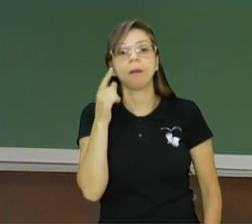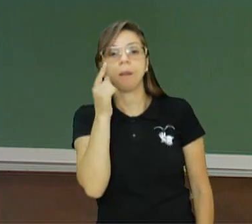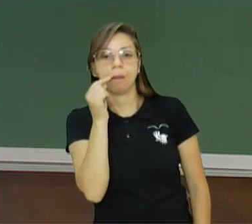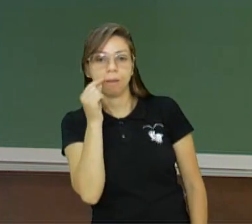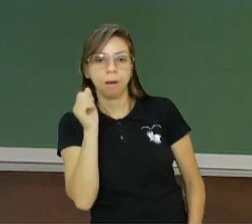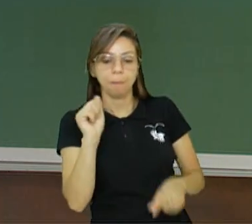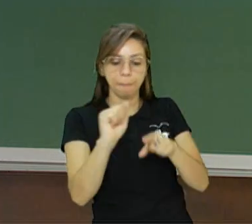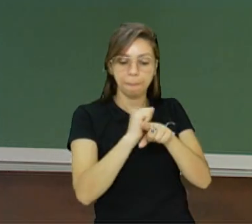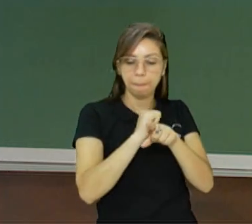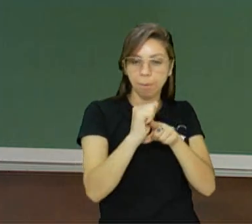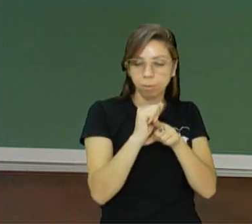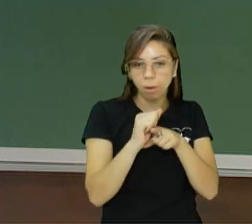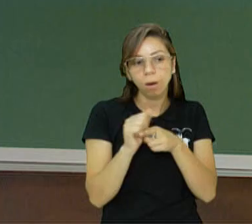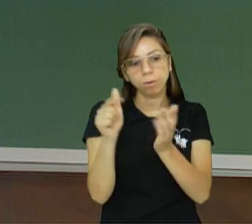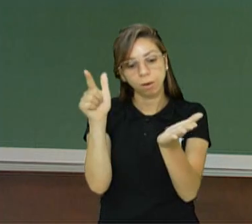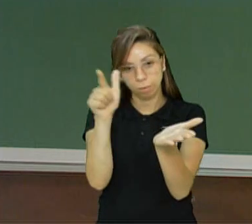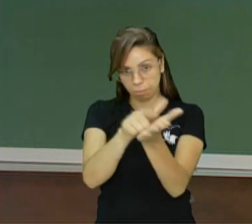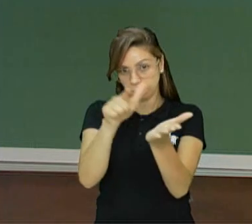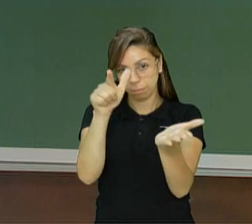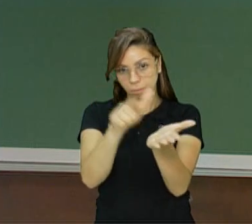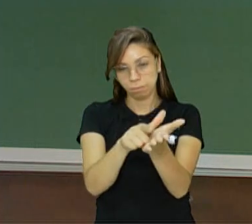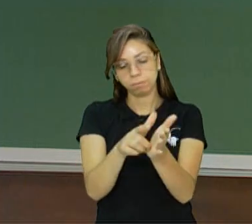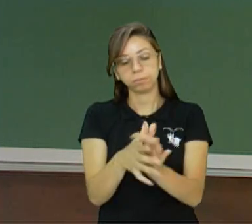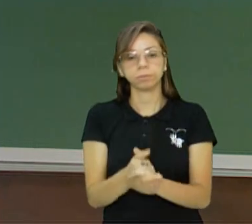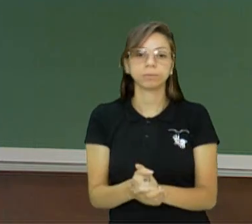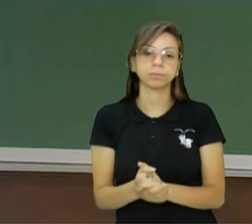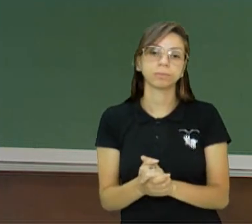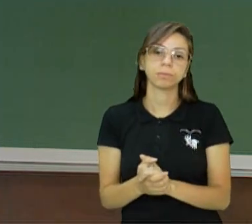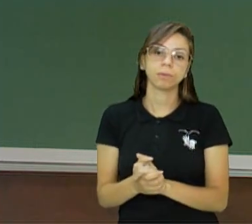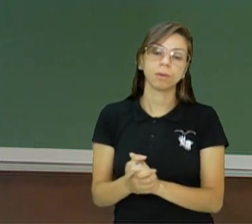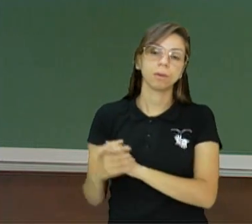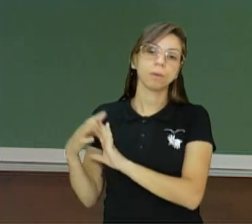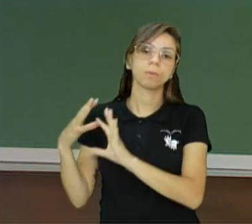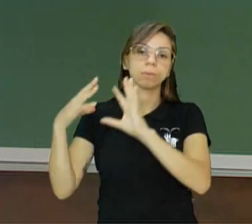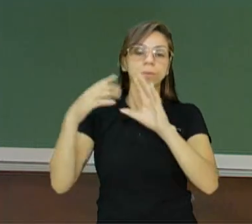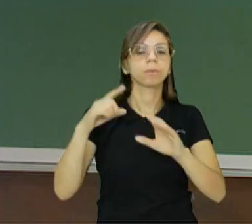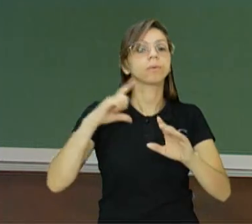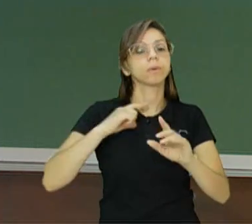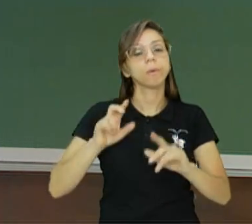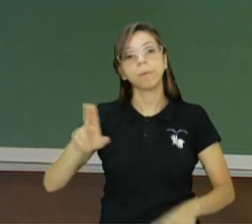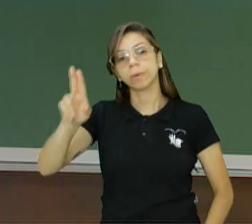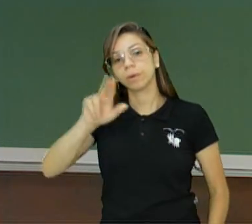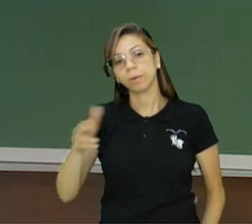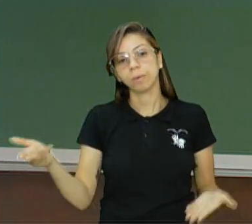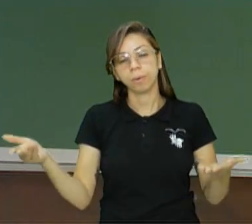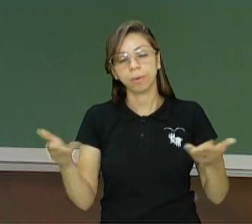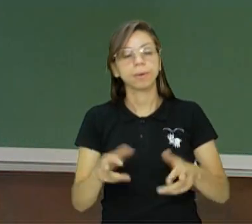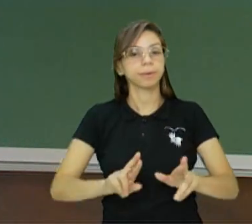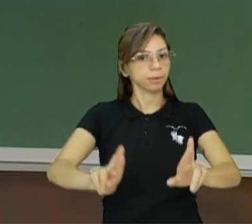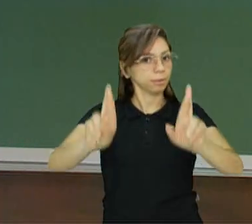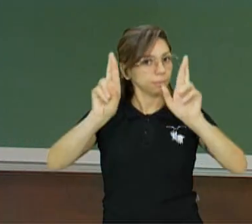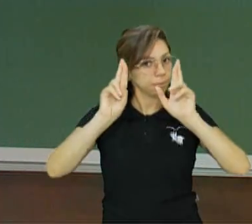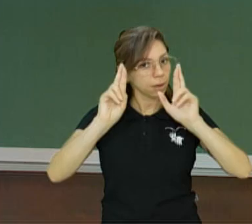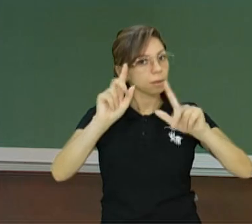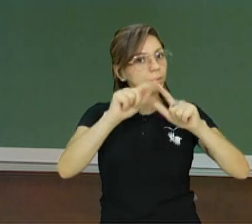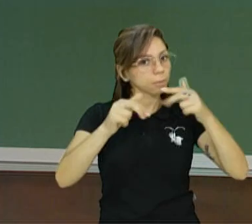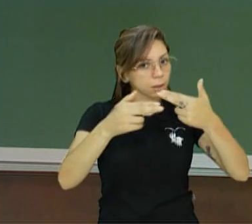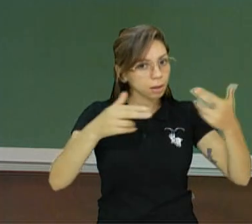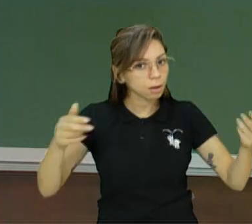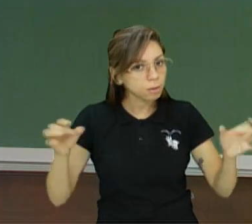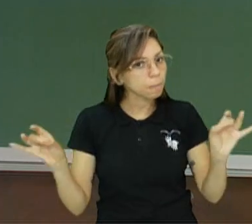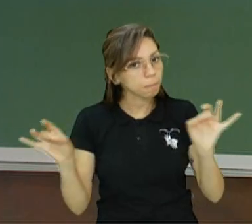borracha e uma folha, certo? Então, tudo isso nós vamos estar usando hoje. Espero que vocês estejam com o material aí,